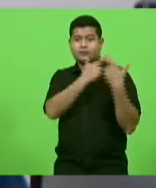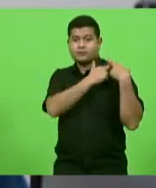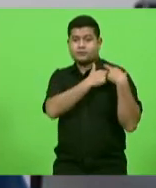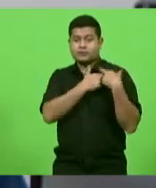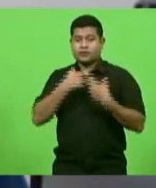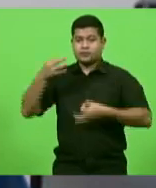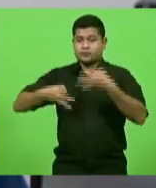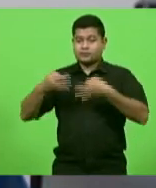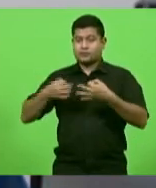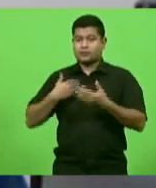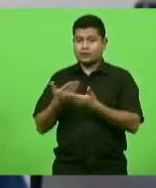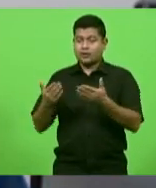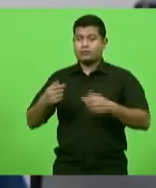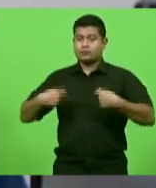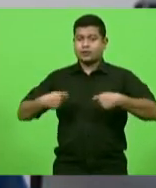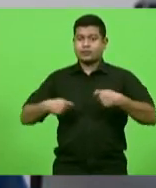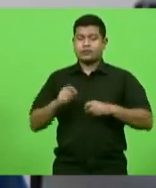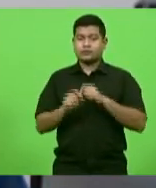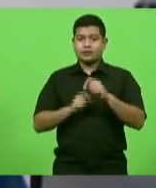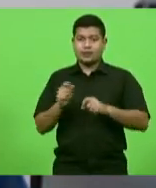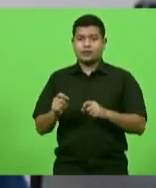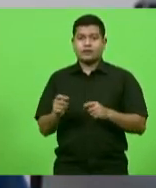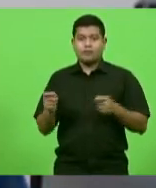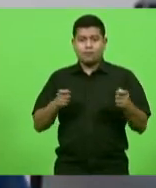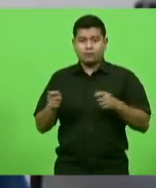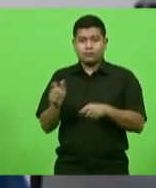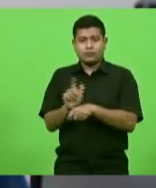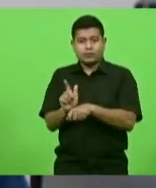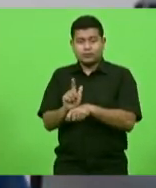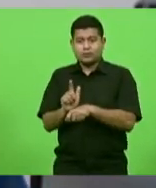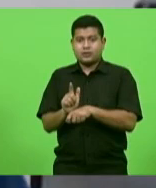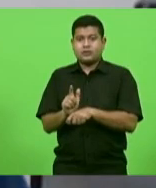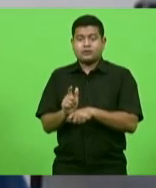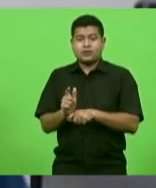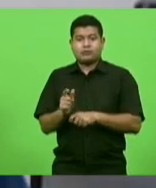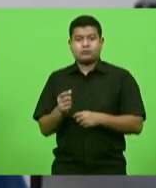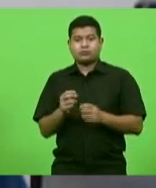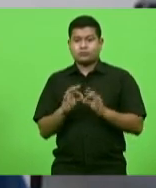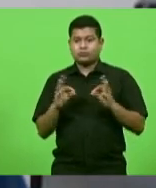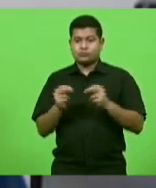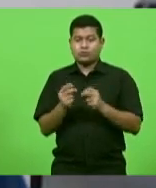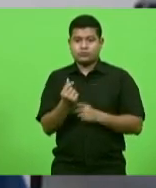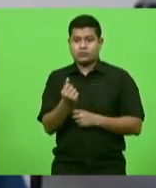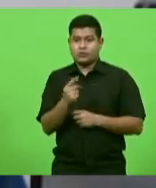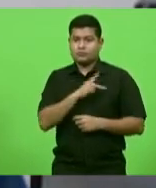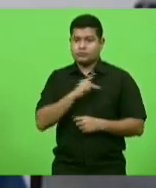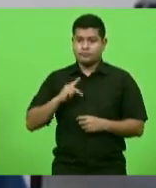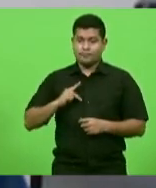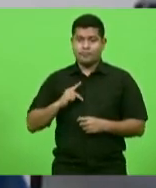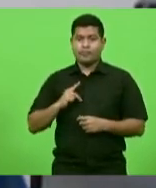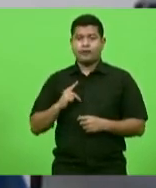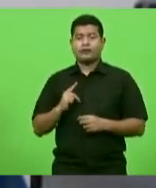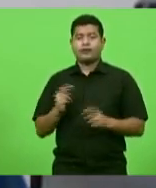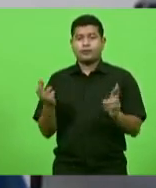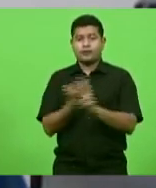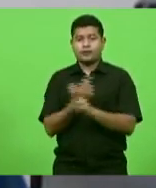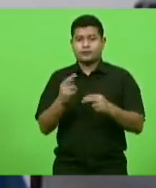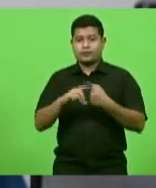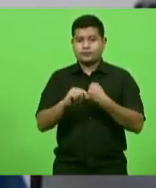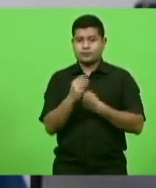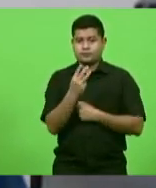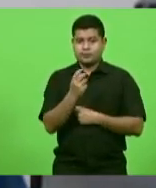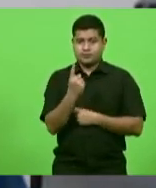a função que ocupa e agir como prioridade o seu exercício da isso é possível estabelecer uma relação com Artigo 13